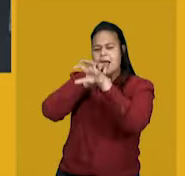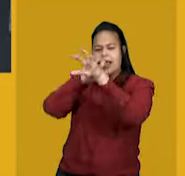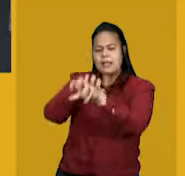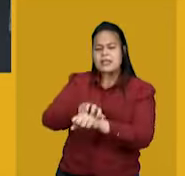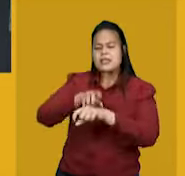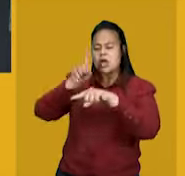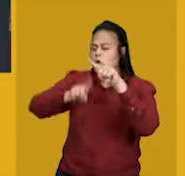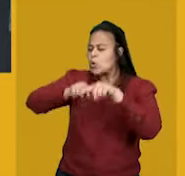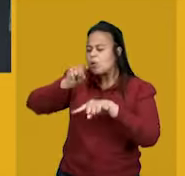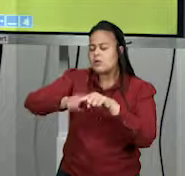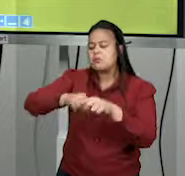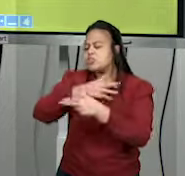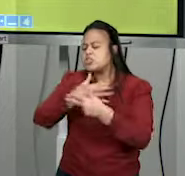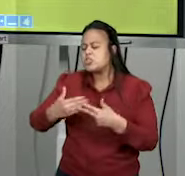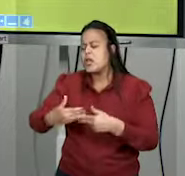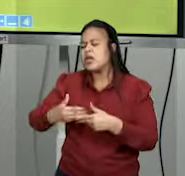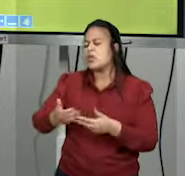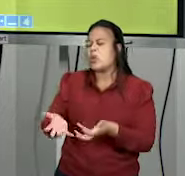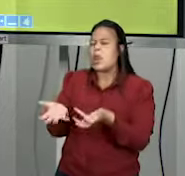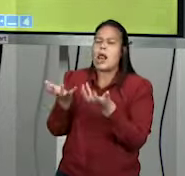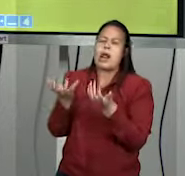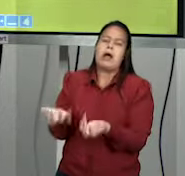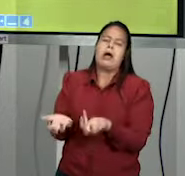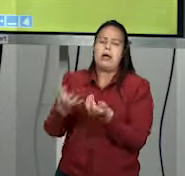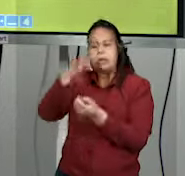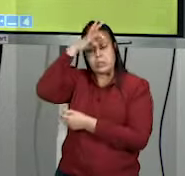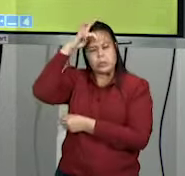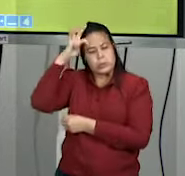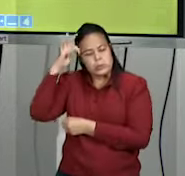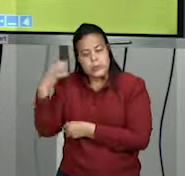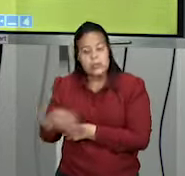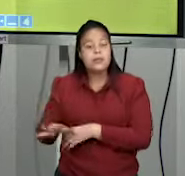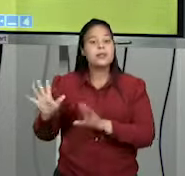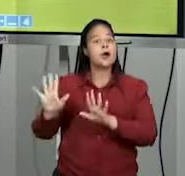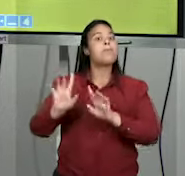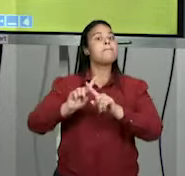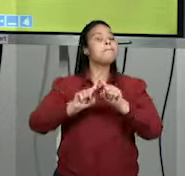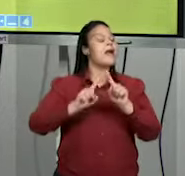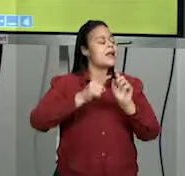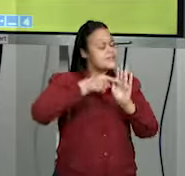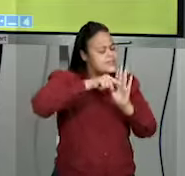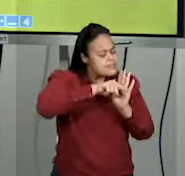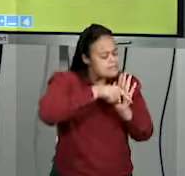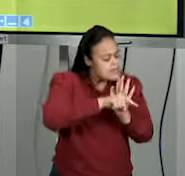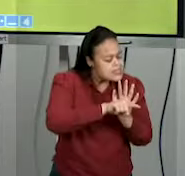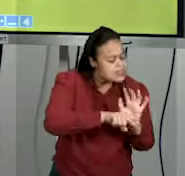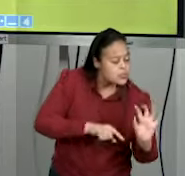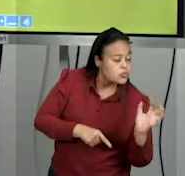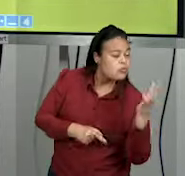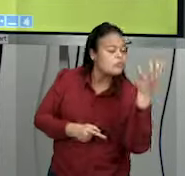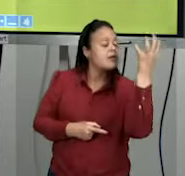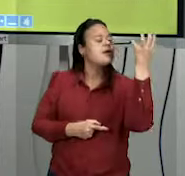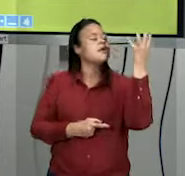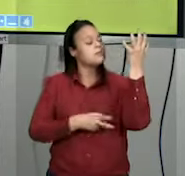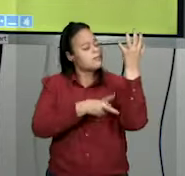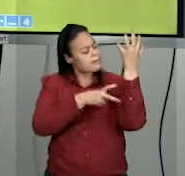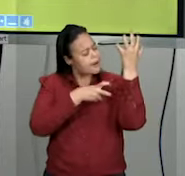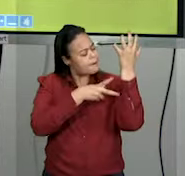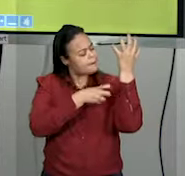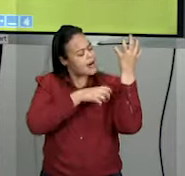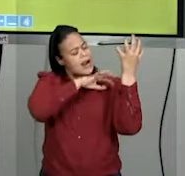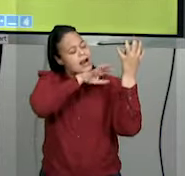é trabalho pesado, mas investigando as plantas, os animais,